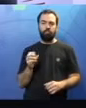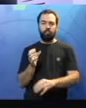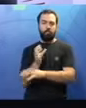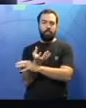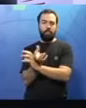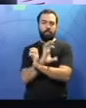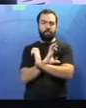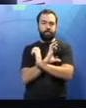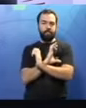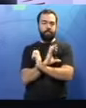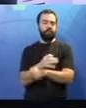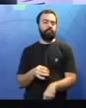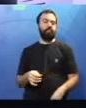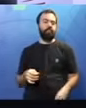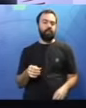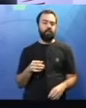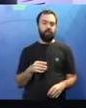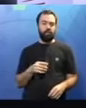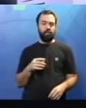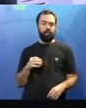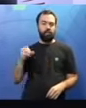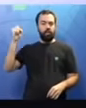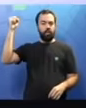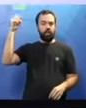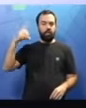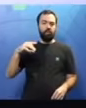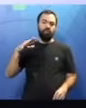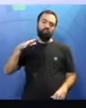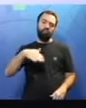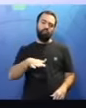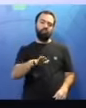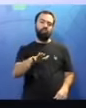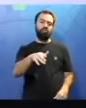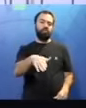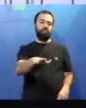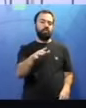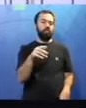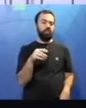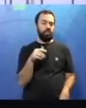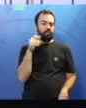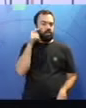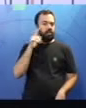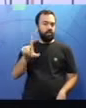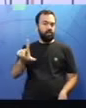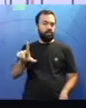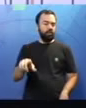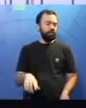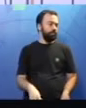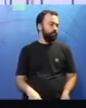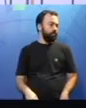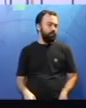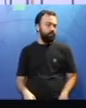nesse sentido e ela se propaga em qualquer material. Aqui a gente tem a